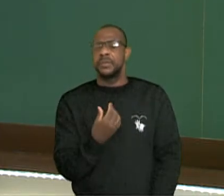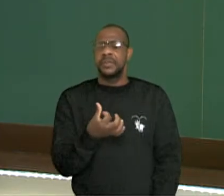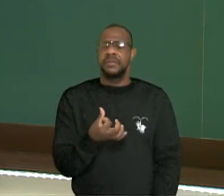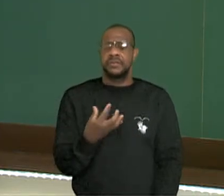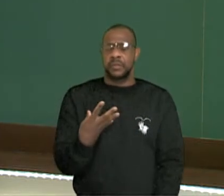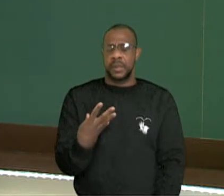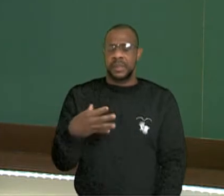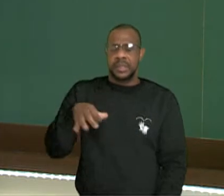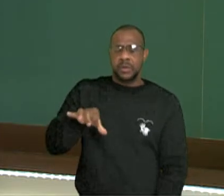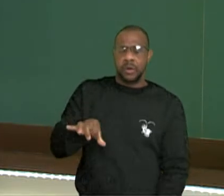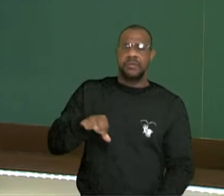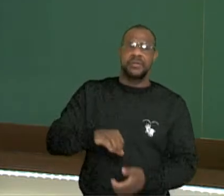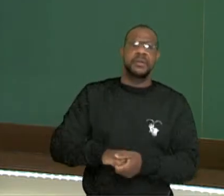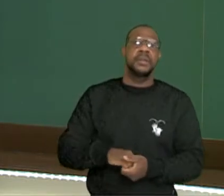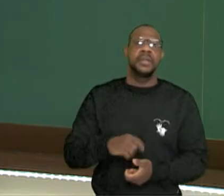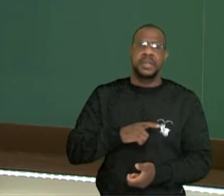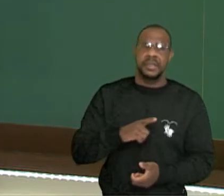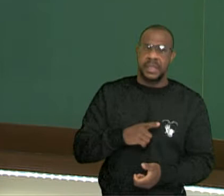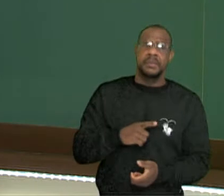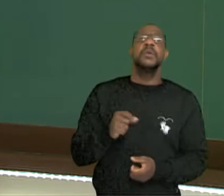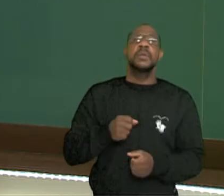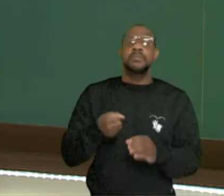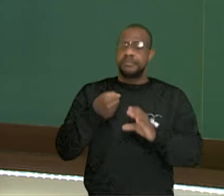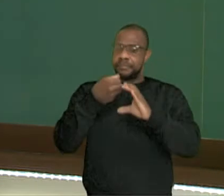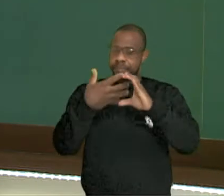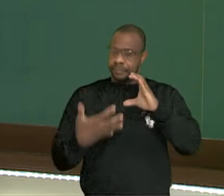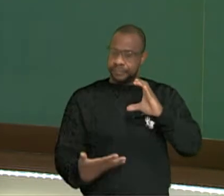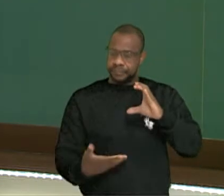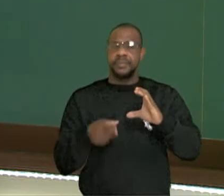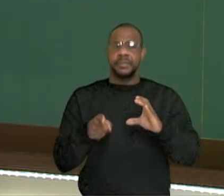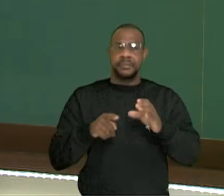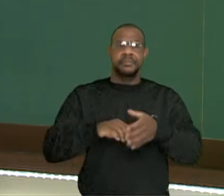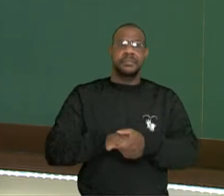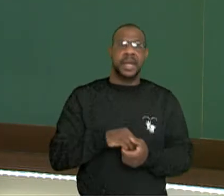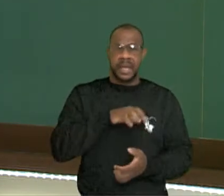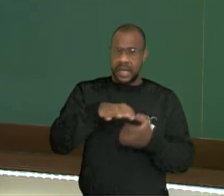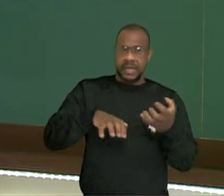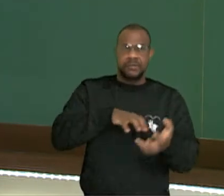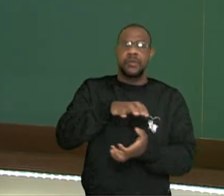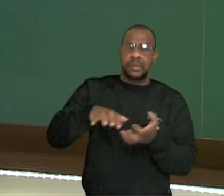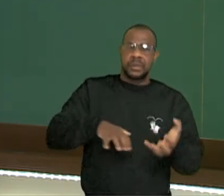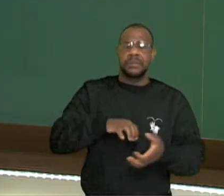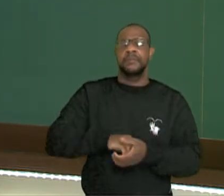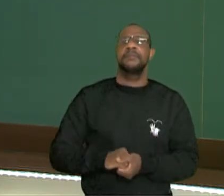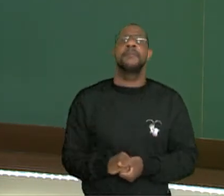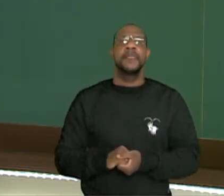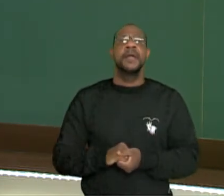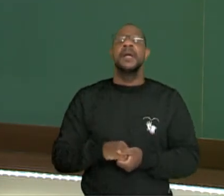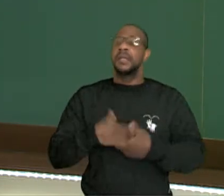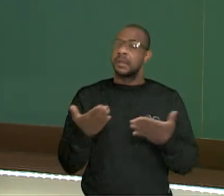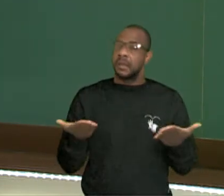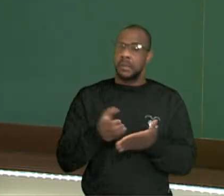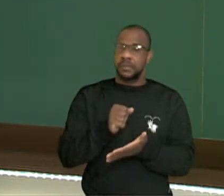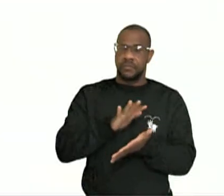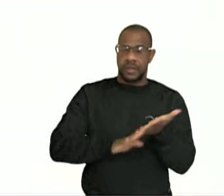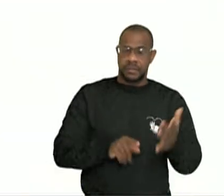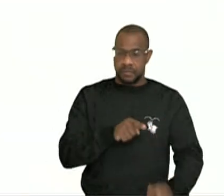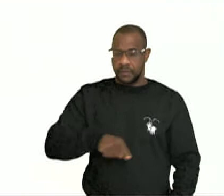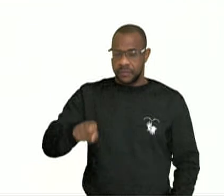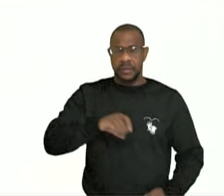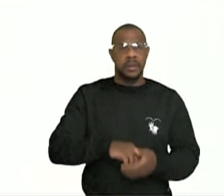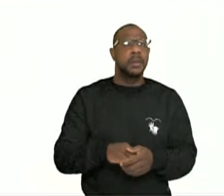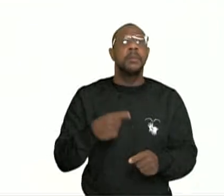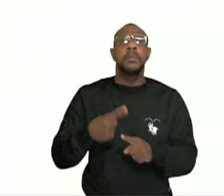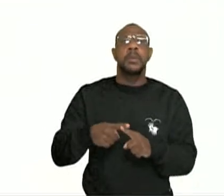1649. Então a gente tem aí esses aspectos da Revolução Puritana. Trago agora uma atividade para vocês. Veja aqui, né? Por que